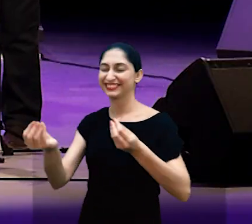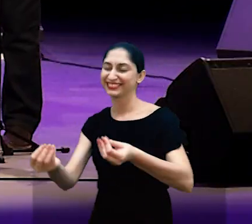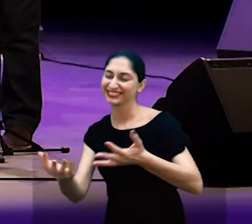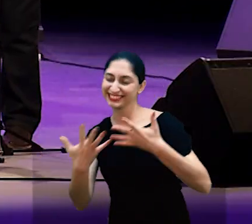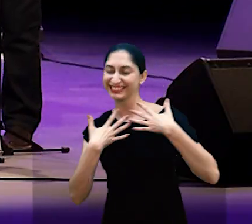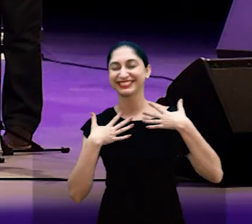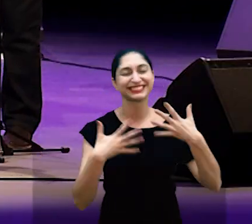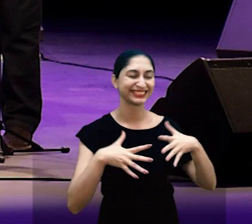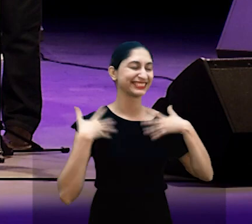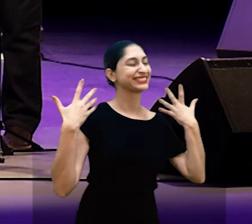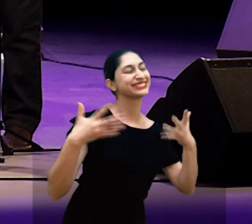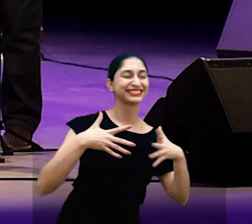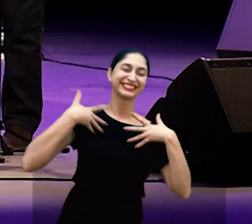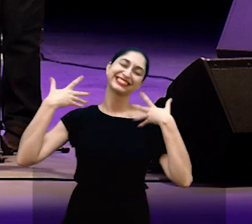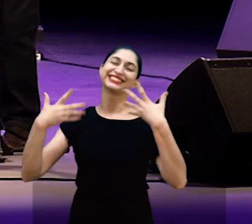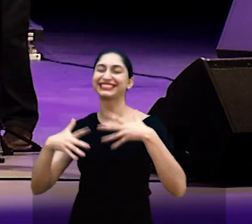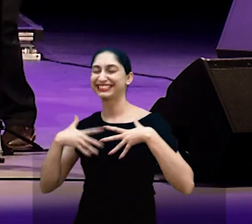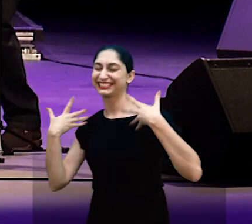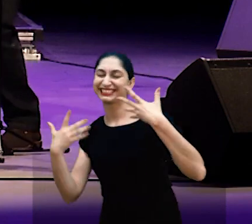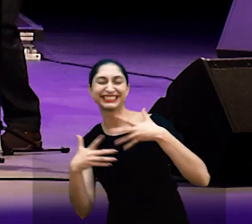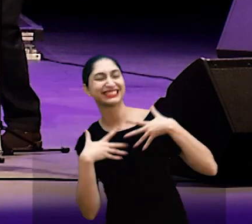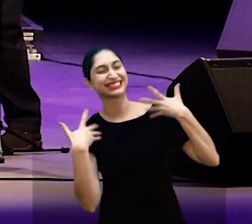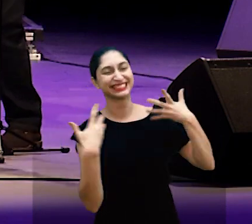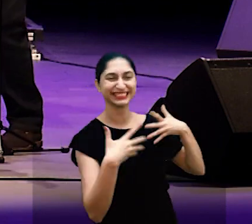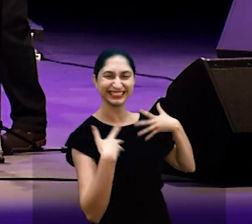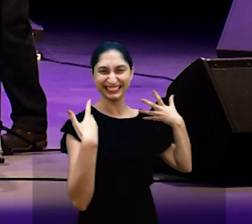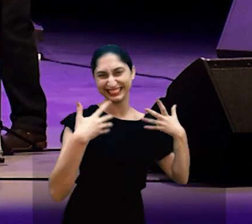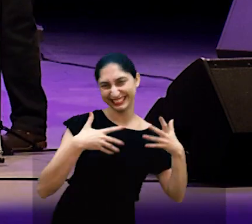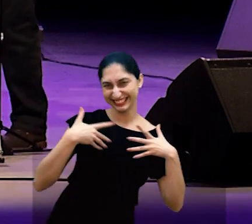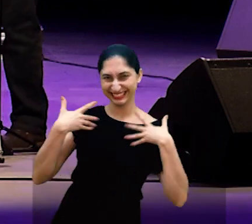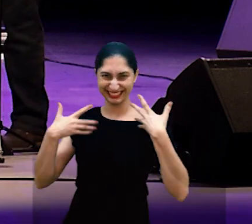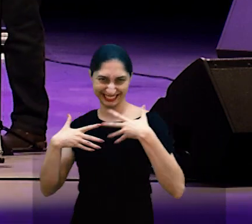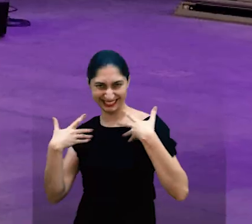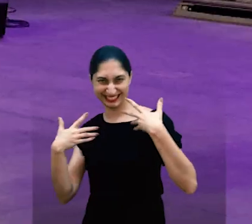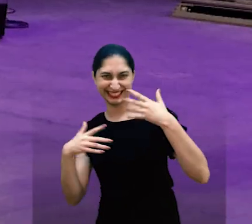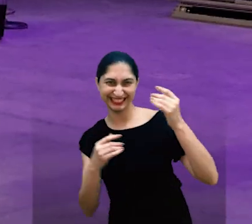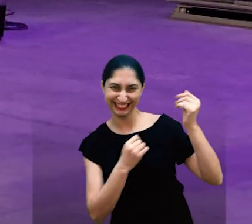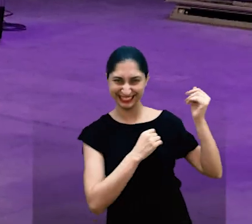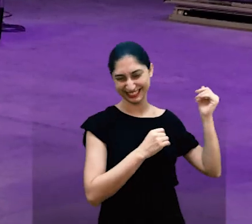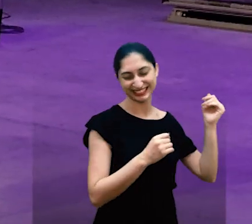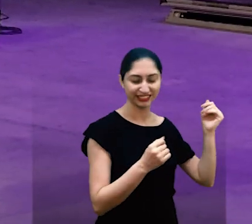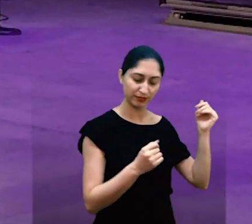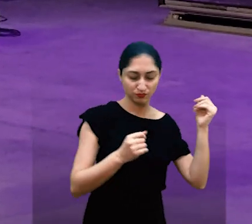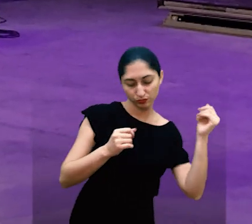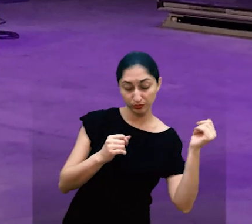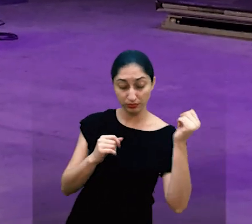jeito assim, que alegre o meu viver.